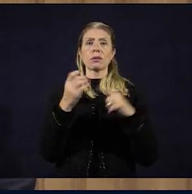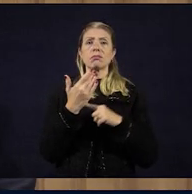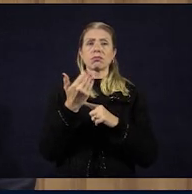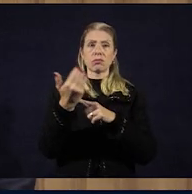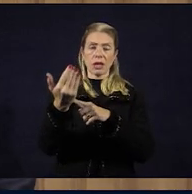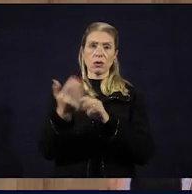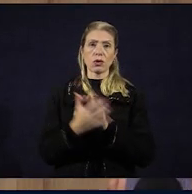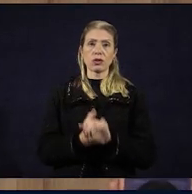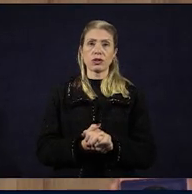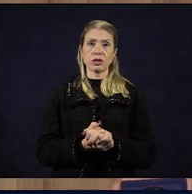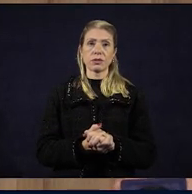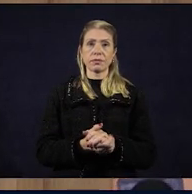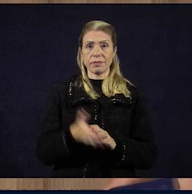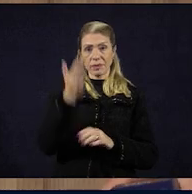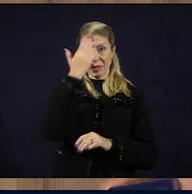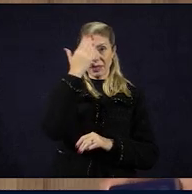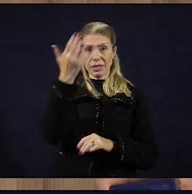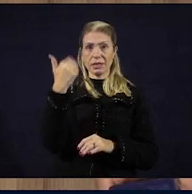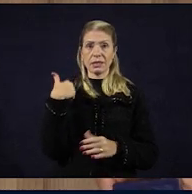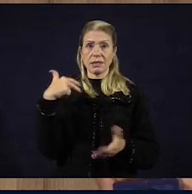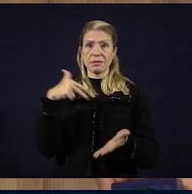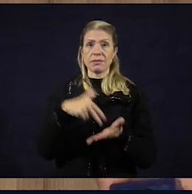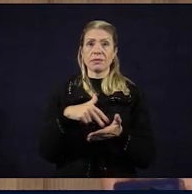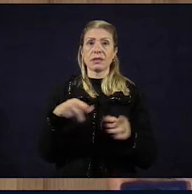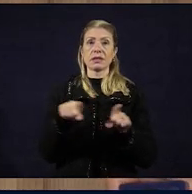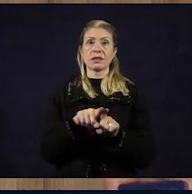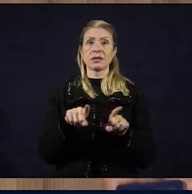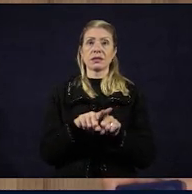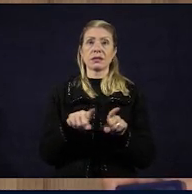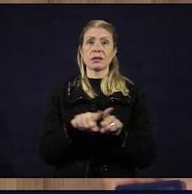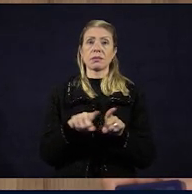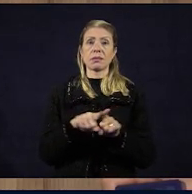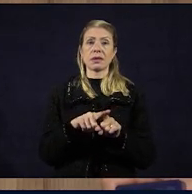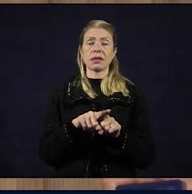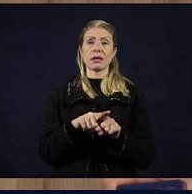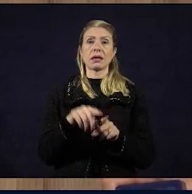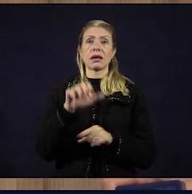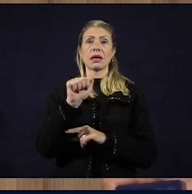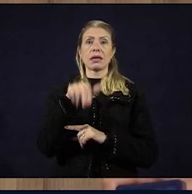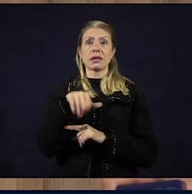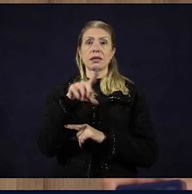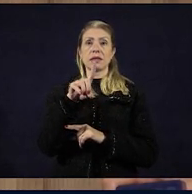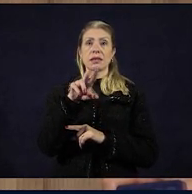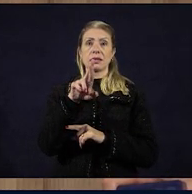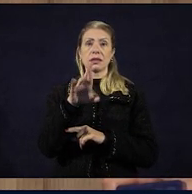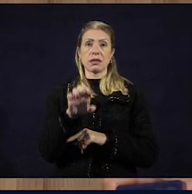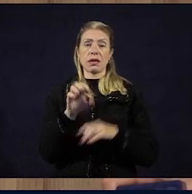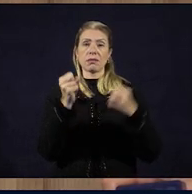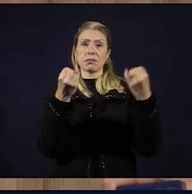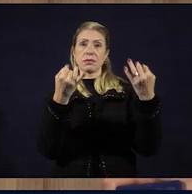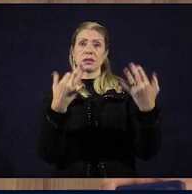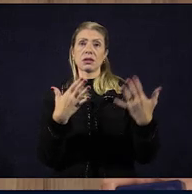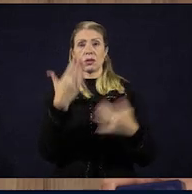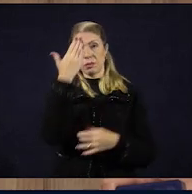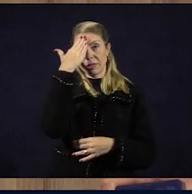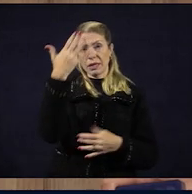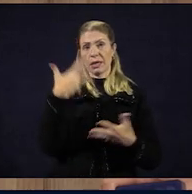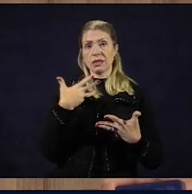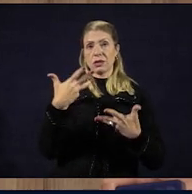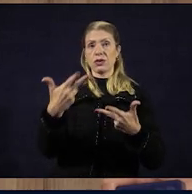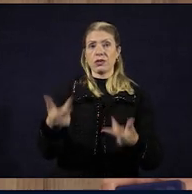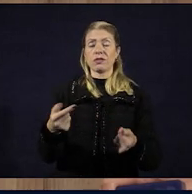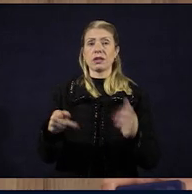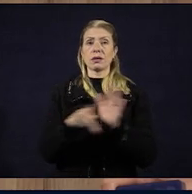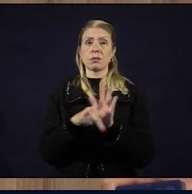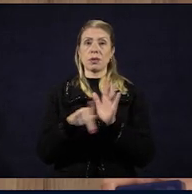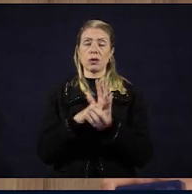é uma zona agradecer aqui ao BTG também as palavras do André Esteves obrigado pela pelo convite do